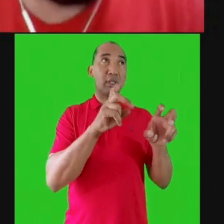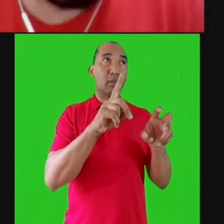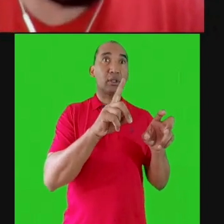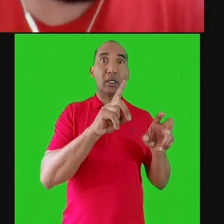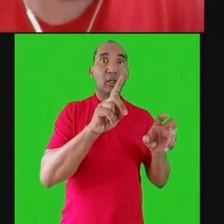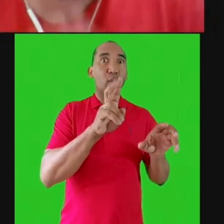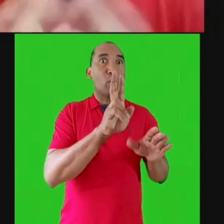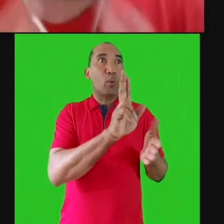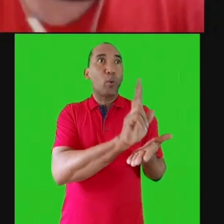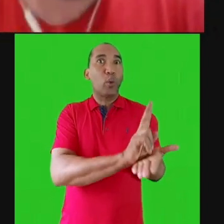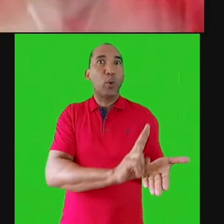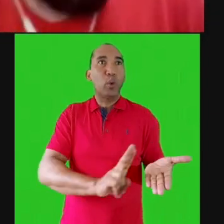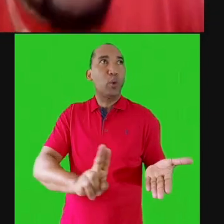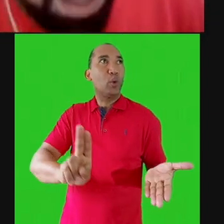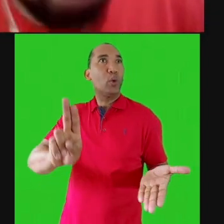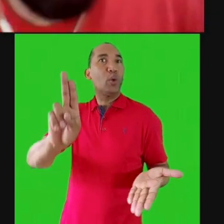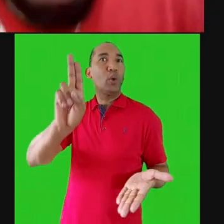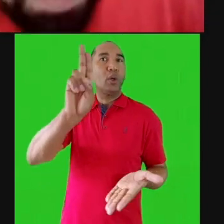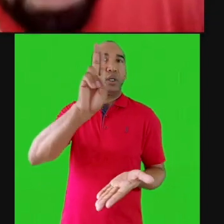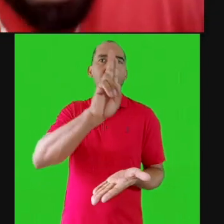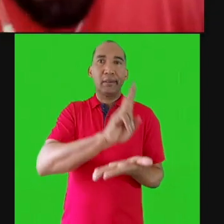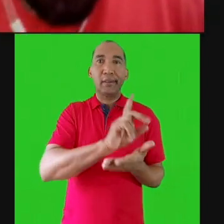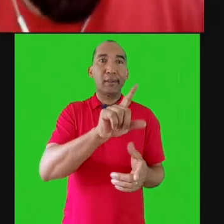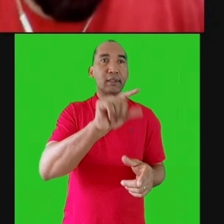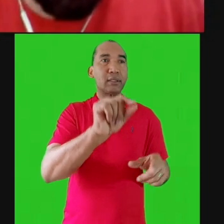tinha uma seleção. Quem quisesse aprender estava aberto.